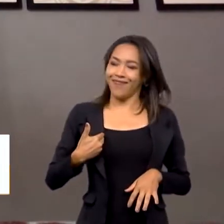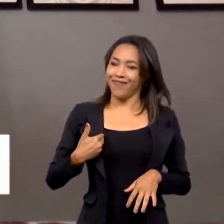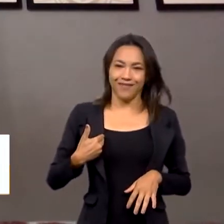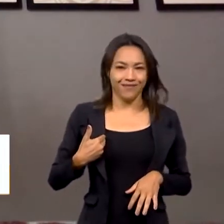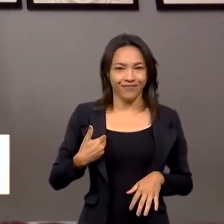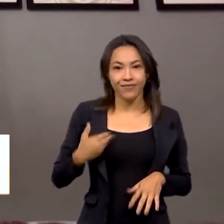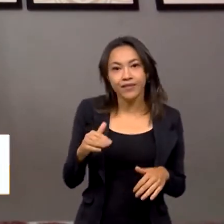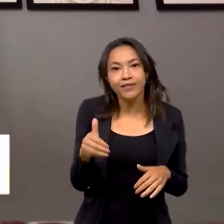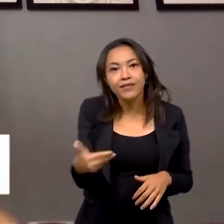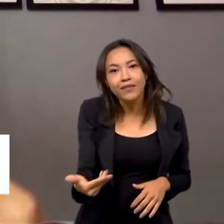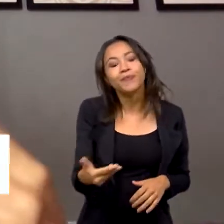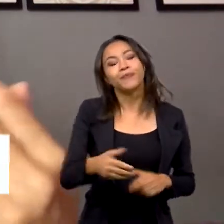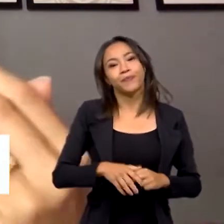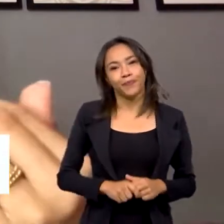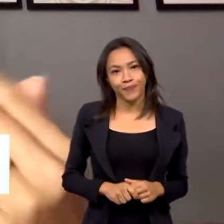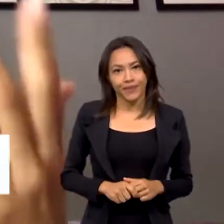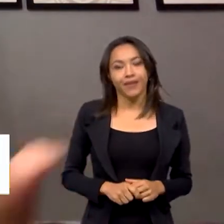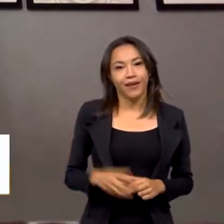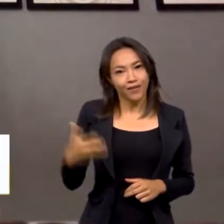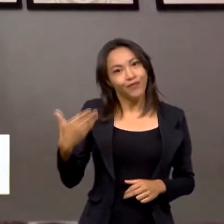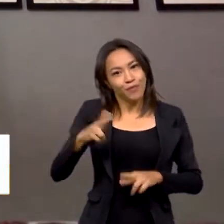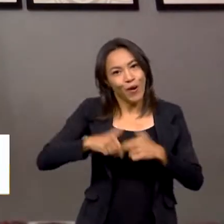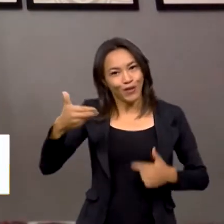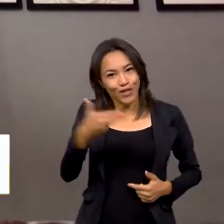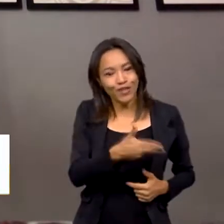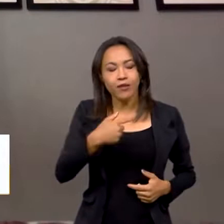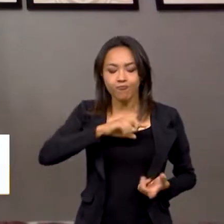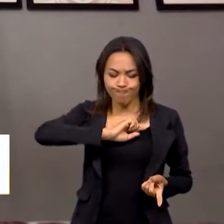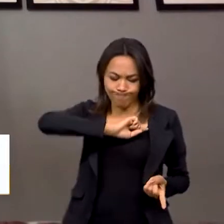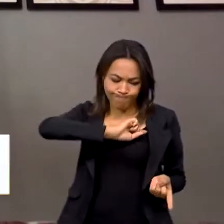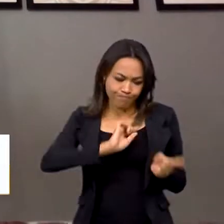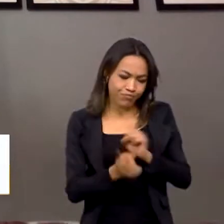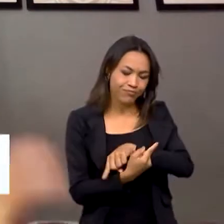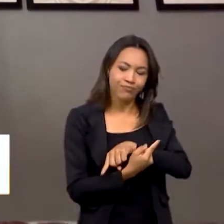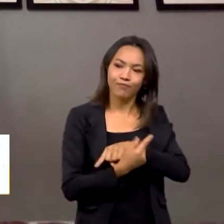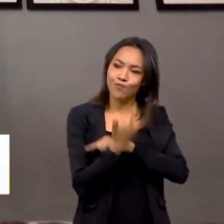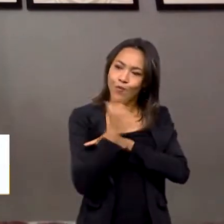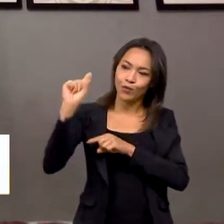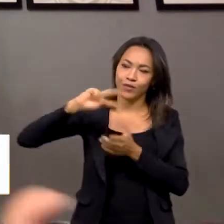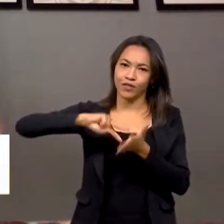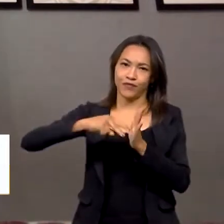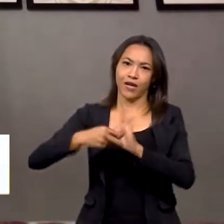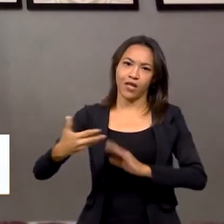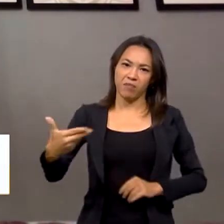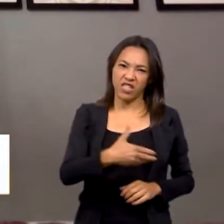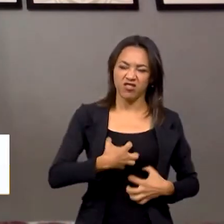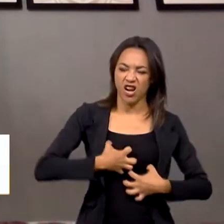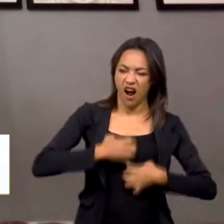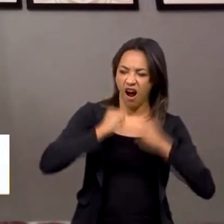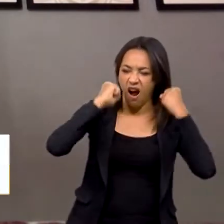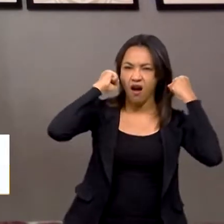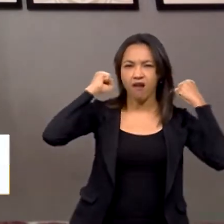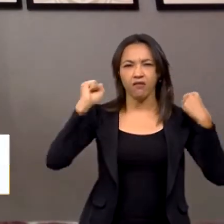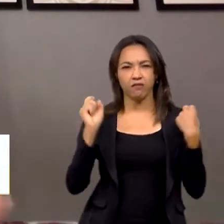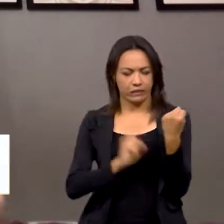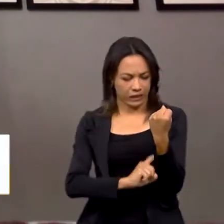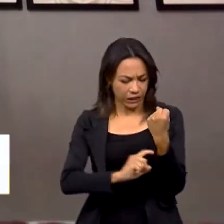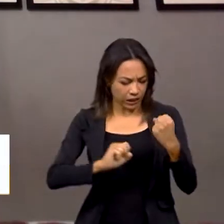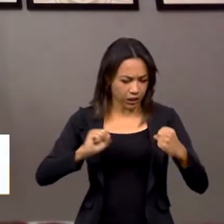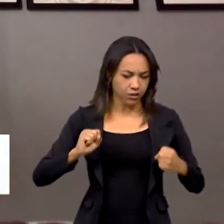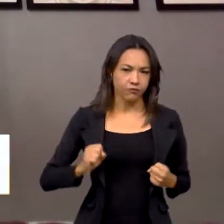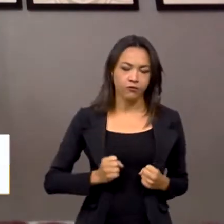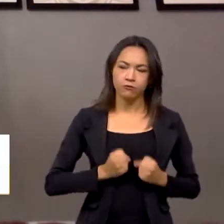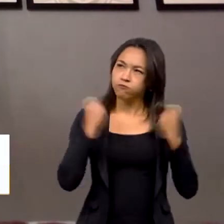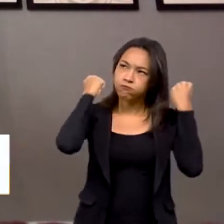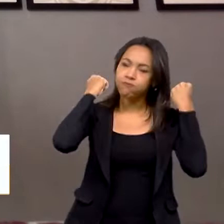Então, foi justamente isso, eu ressignifiquei. Ao invés de sentir raiva, de sentir